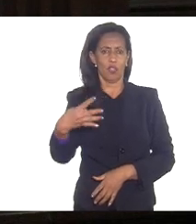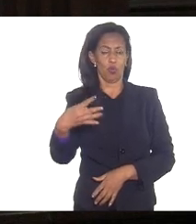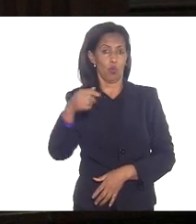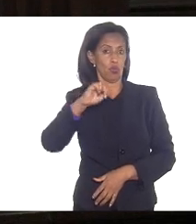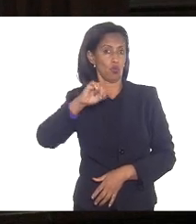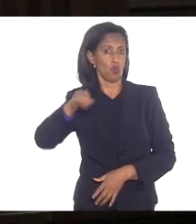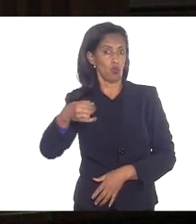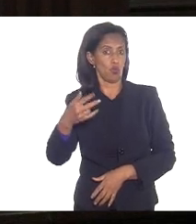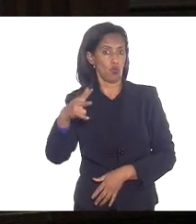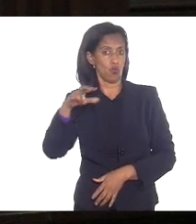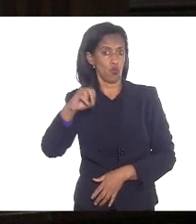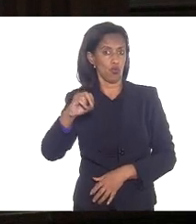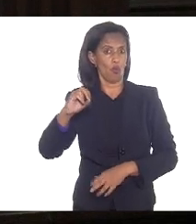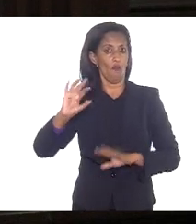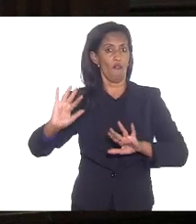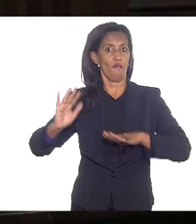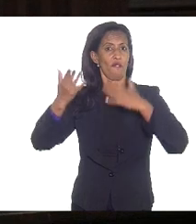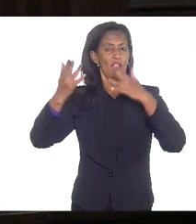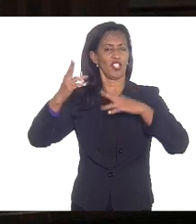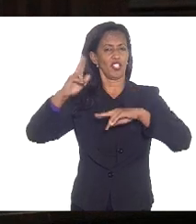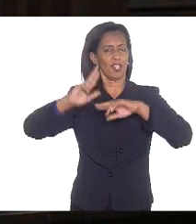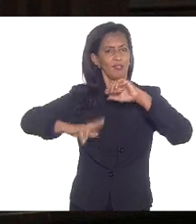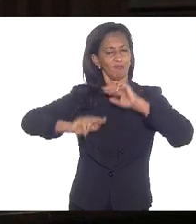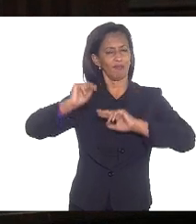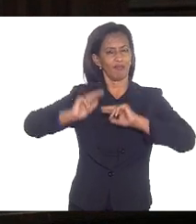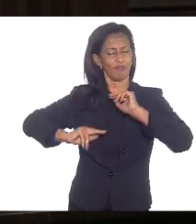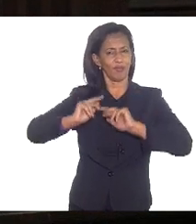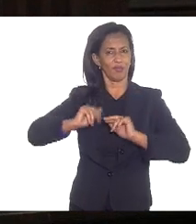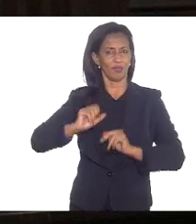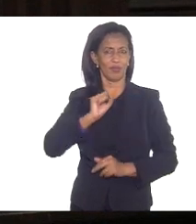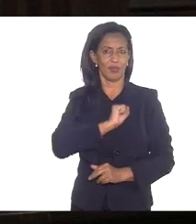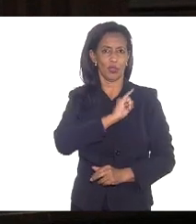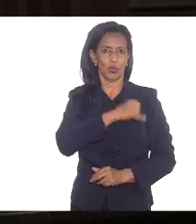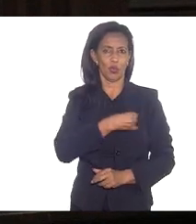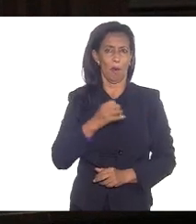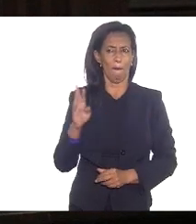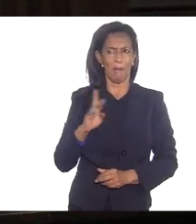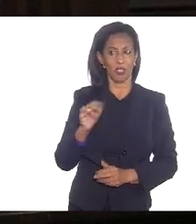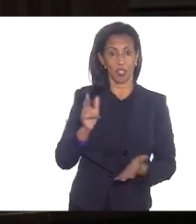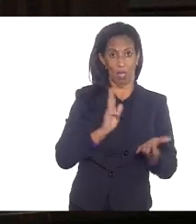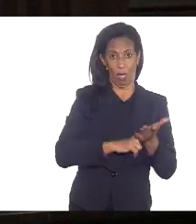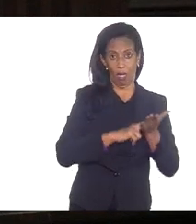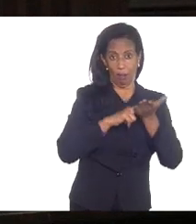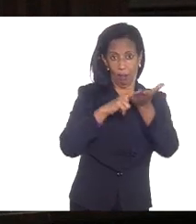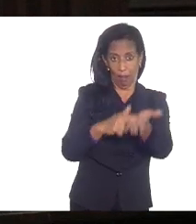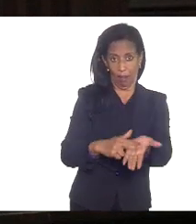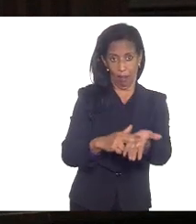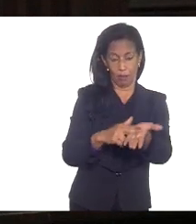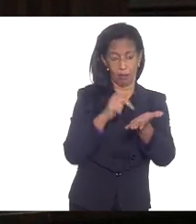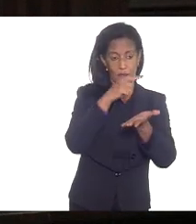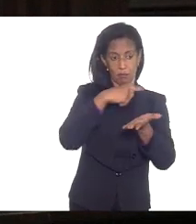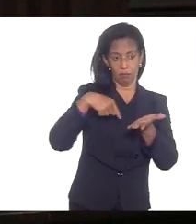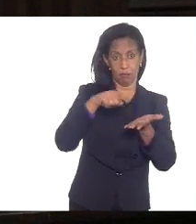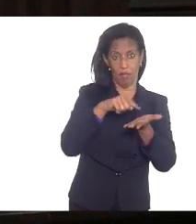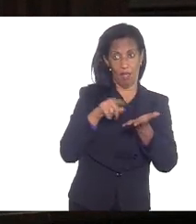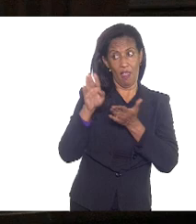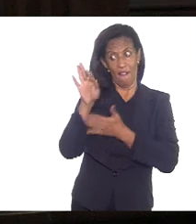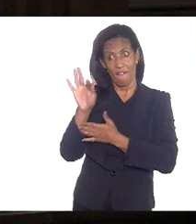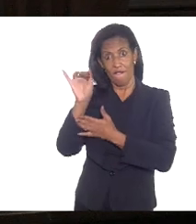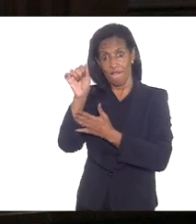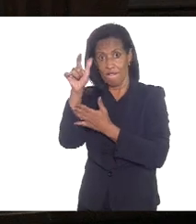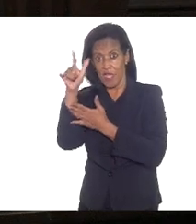2021, festa de São João Batista. Esta foi a carta que o padre endereçou aos seus